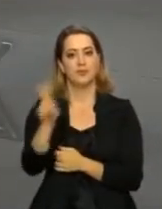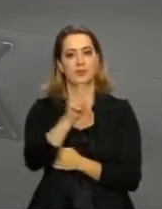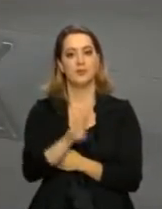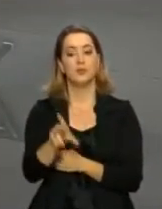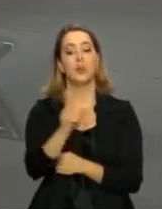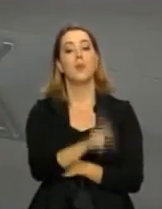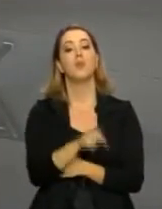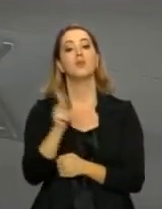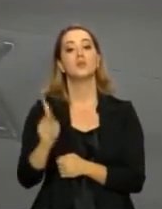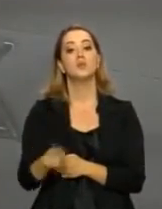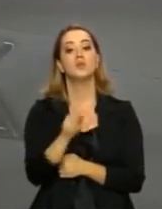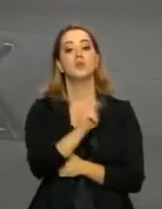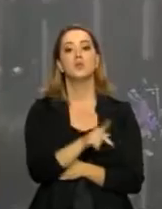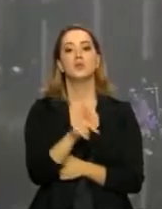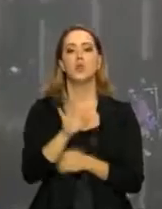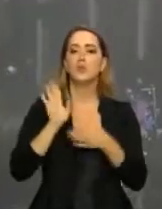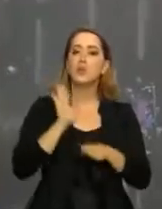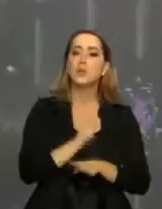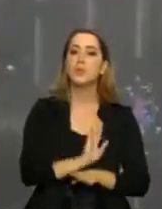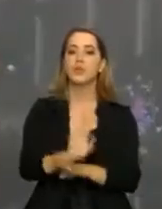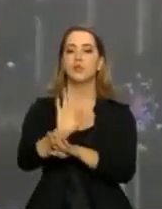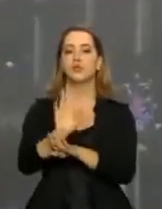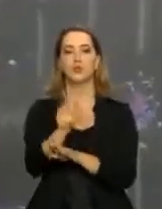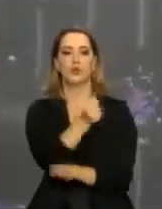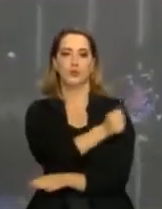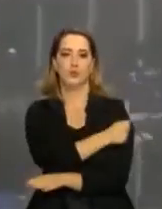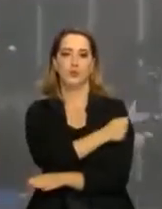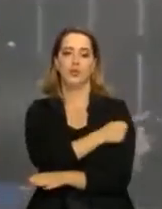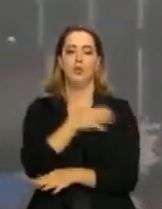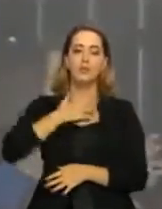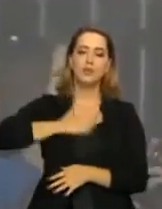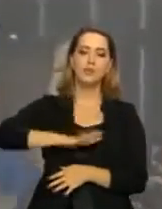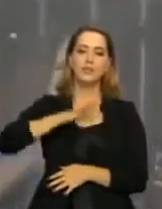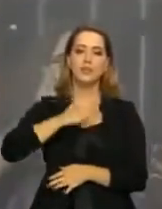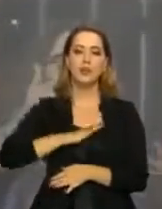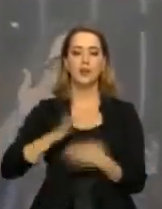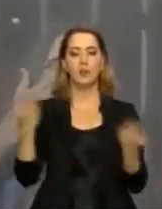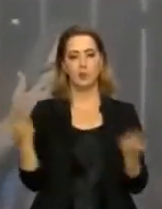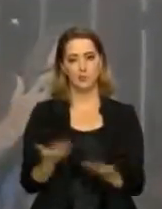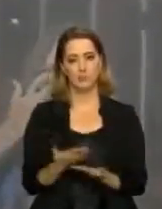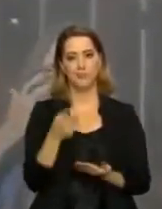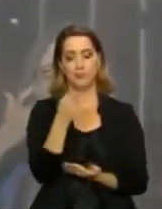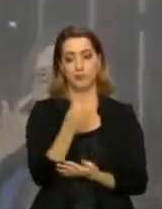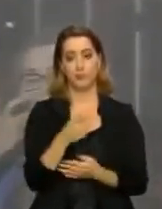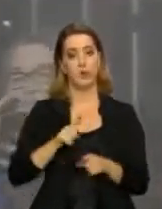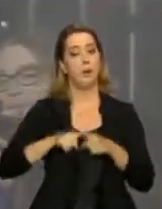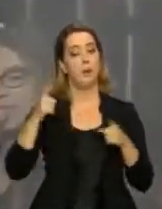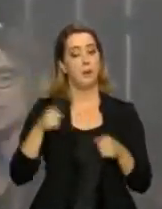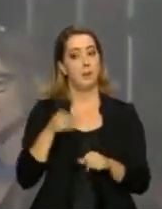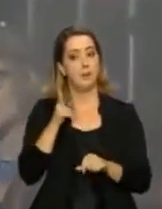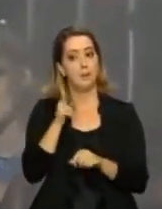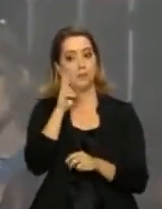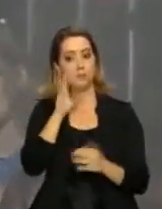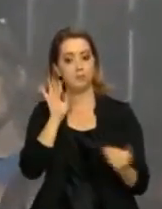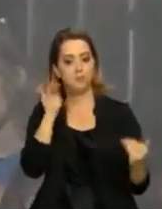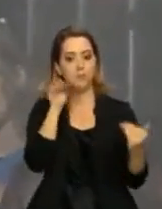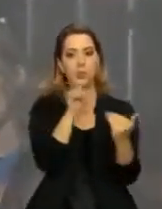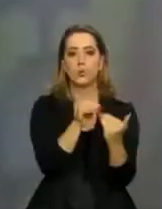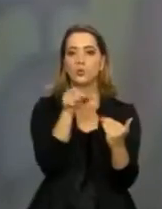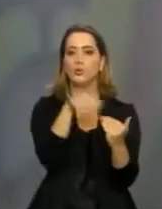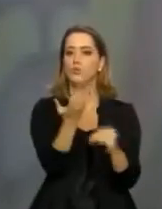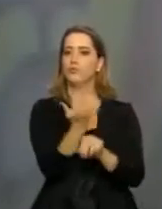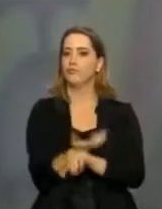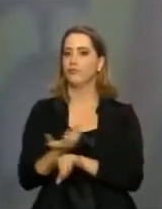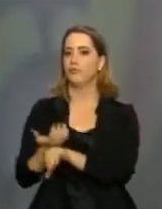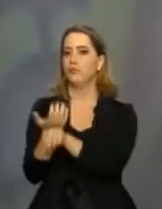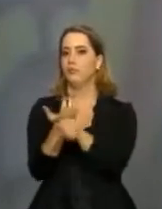pelos professores para ajudar os candidatos a relaxar nessa reta final, mas sem perder o foco dos conteúdos.